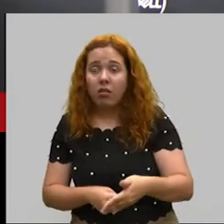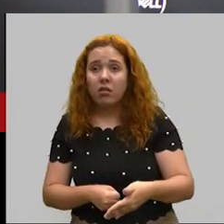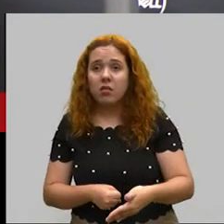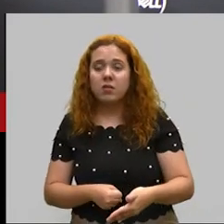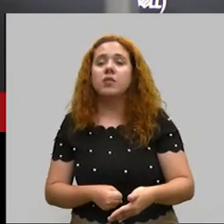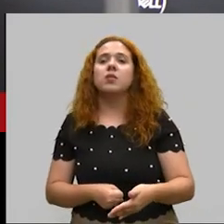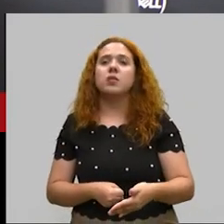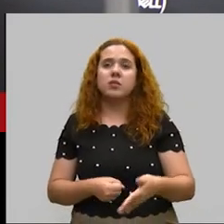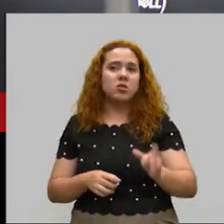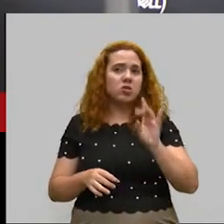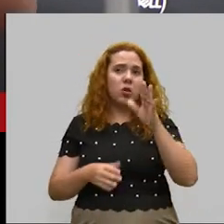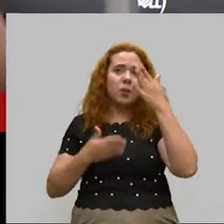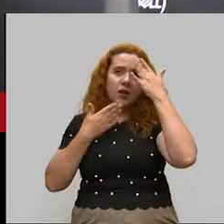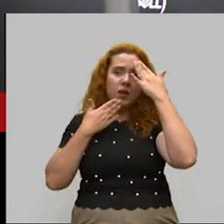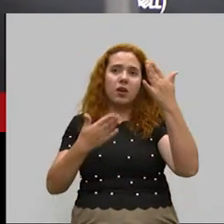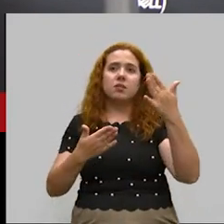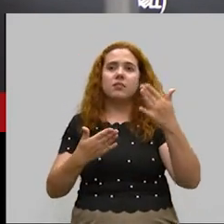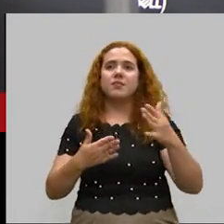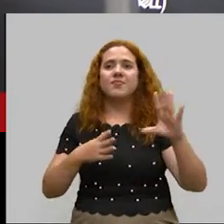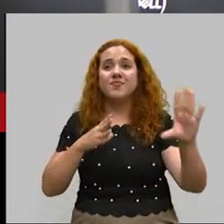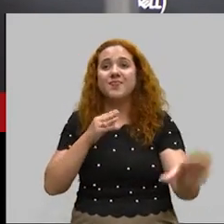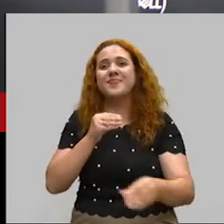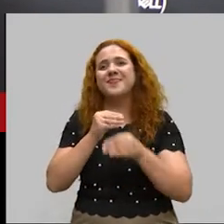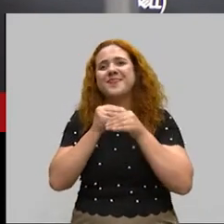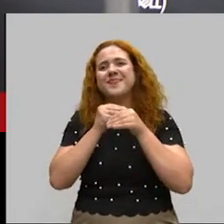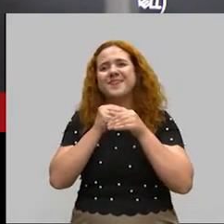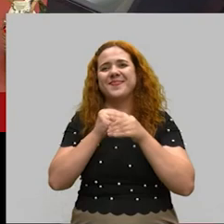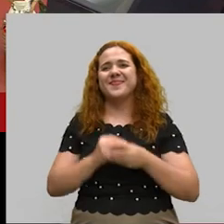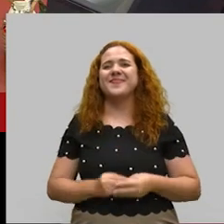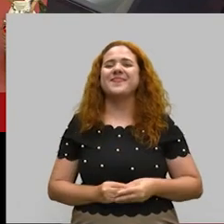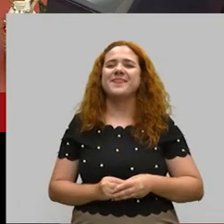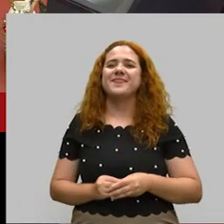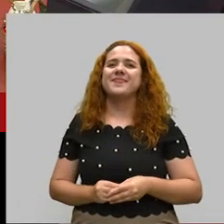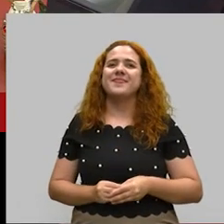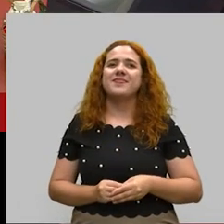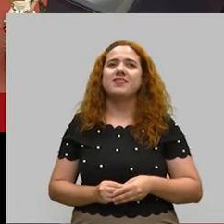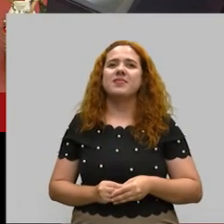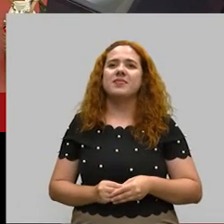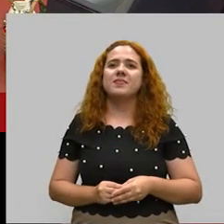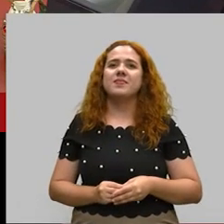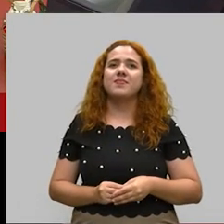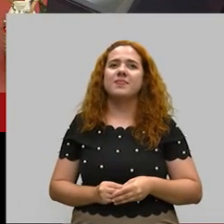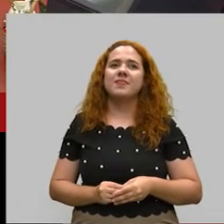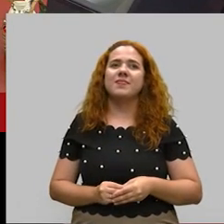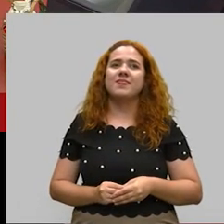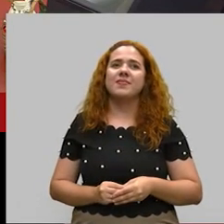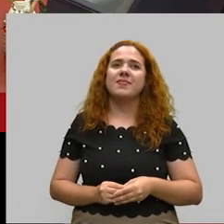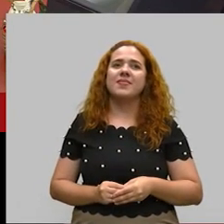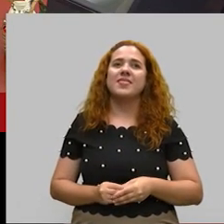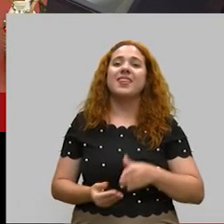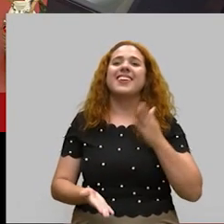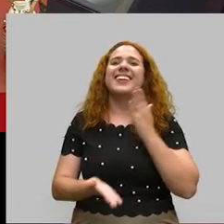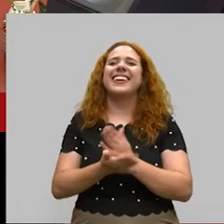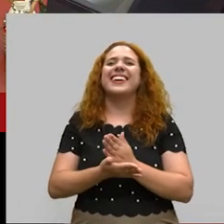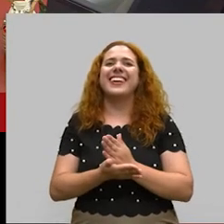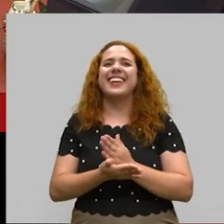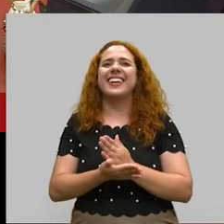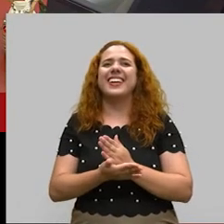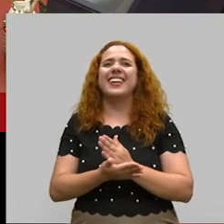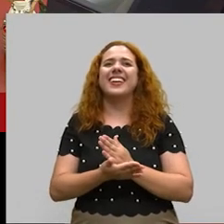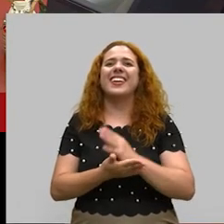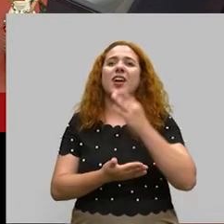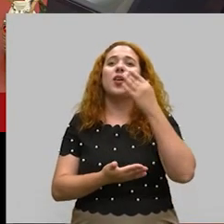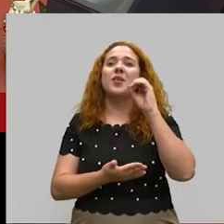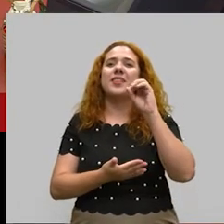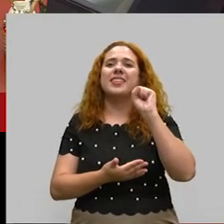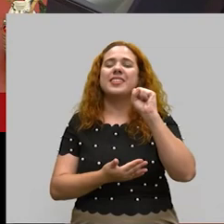obrigado mas aí eu quero reforçar uma outra coisa também é foi só para dividir o tempo porque falta 80 segundos